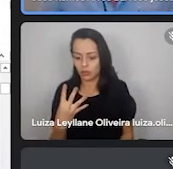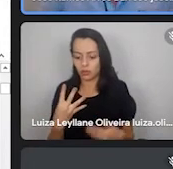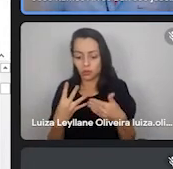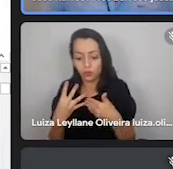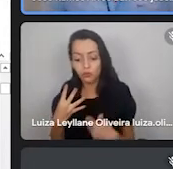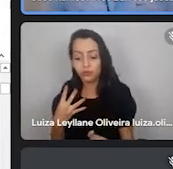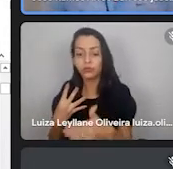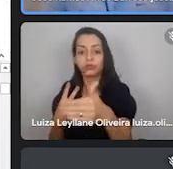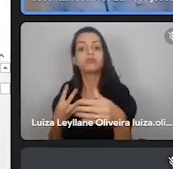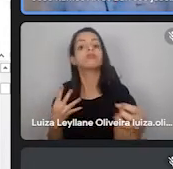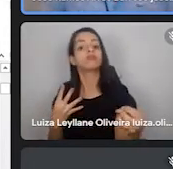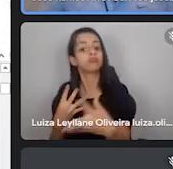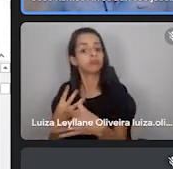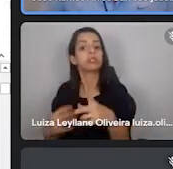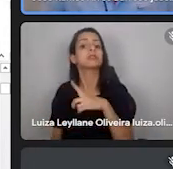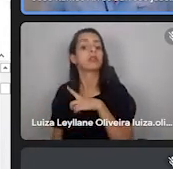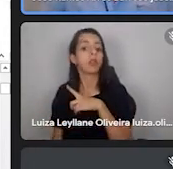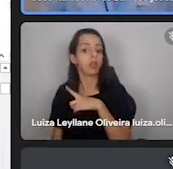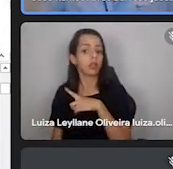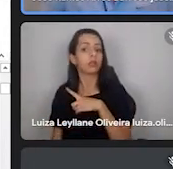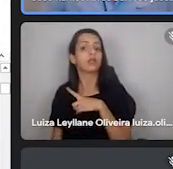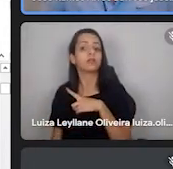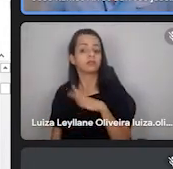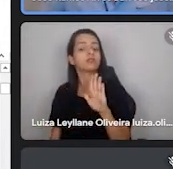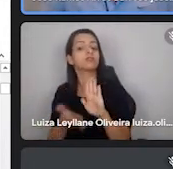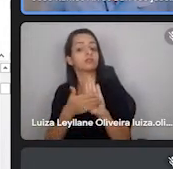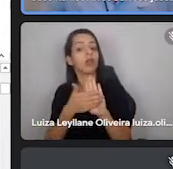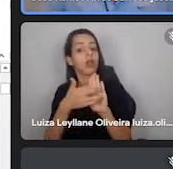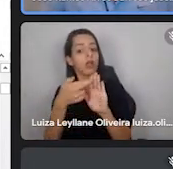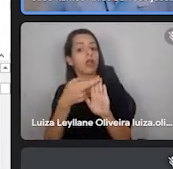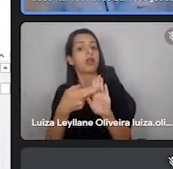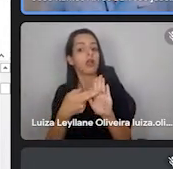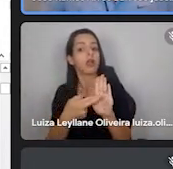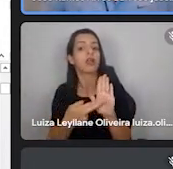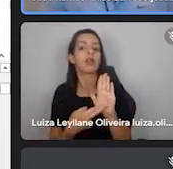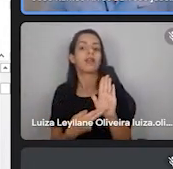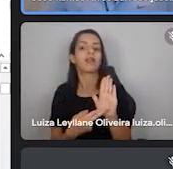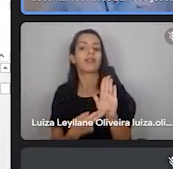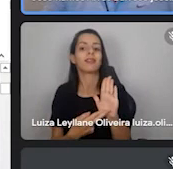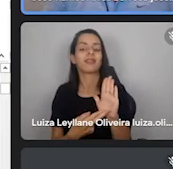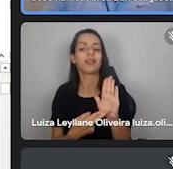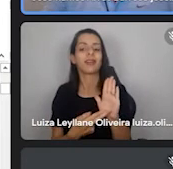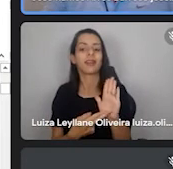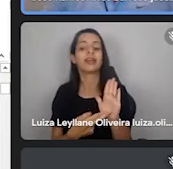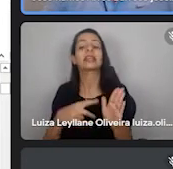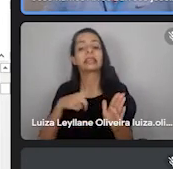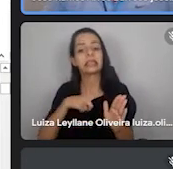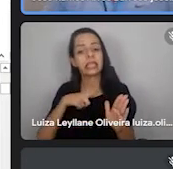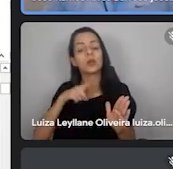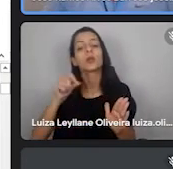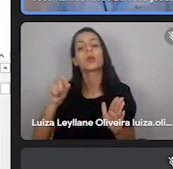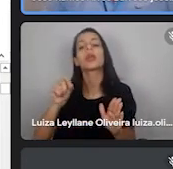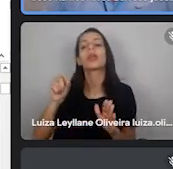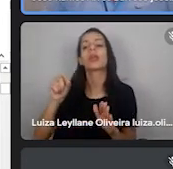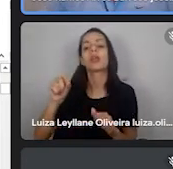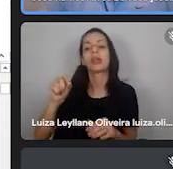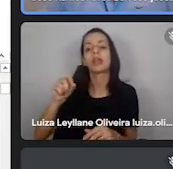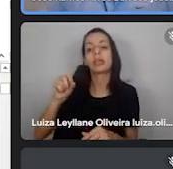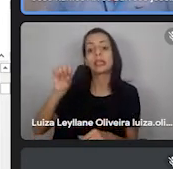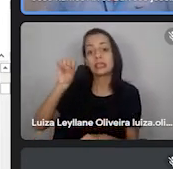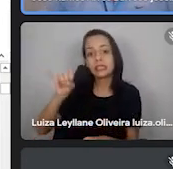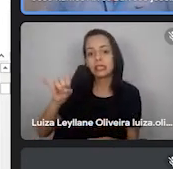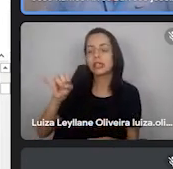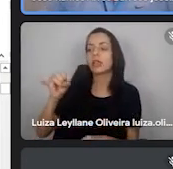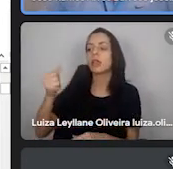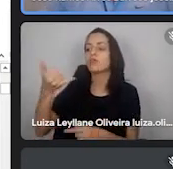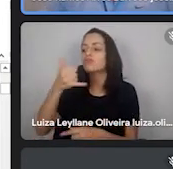passou a ter também o recurso para impedimento de reenergizar.